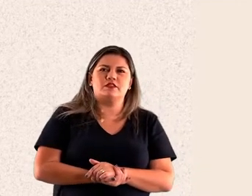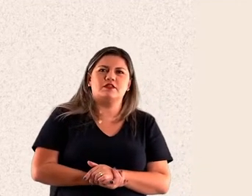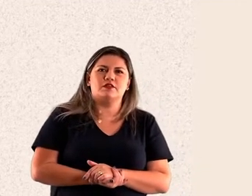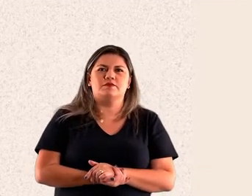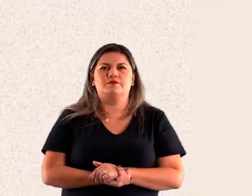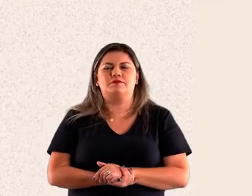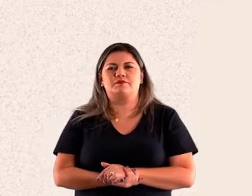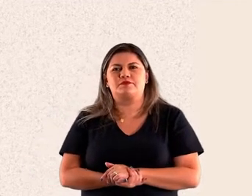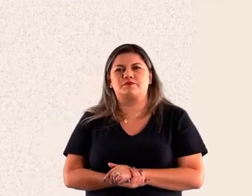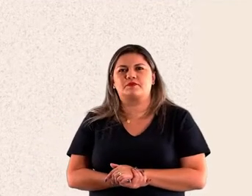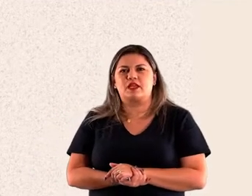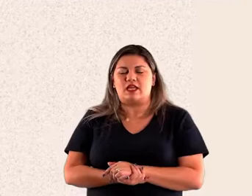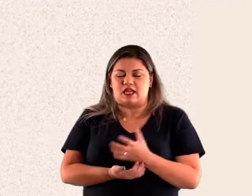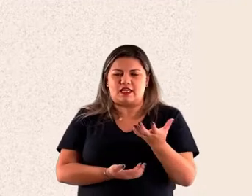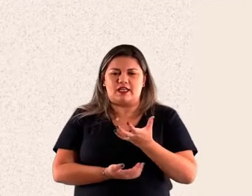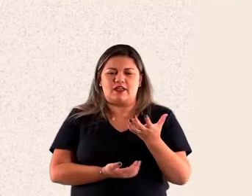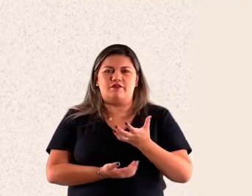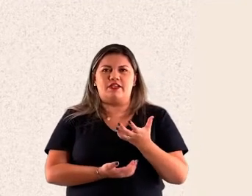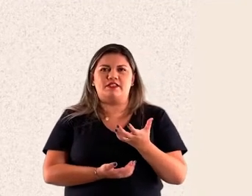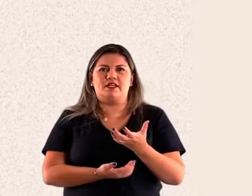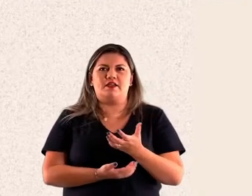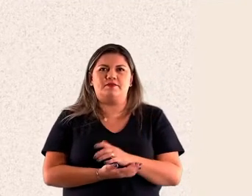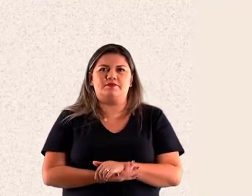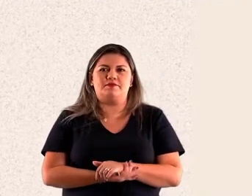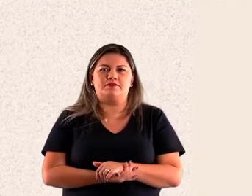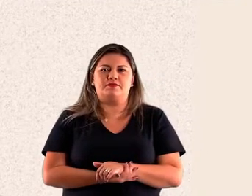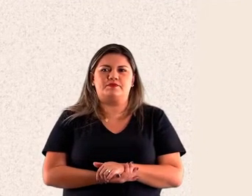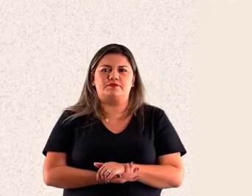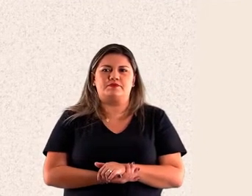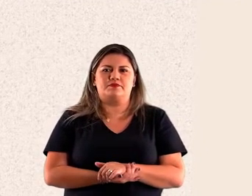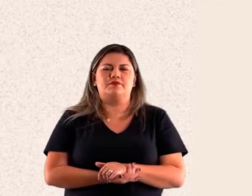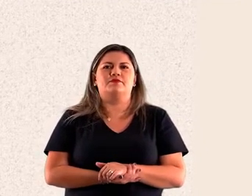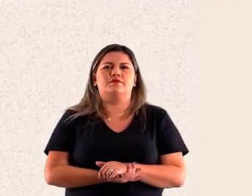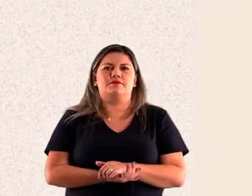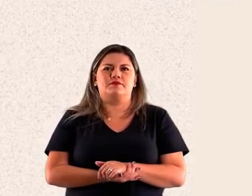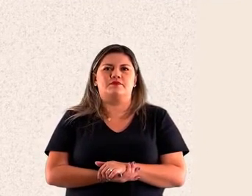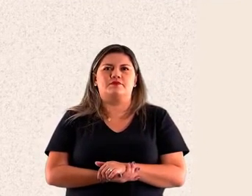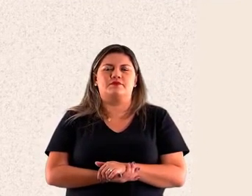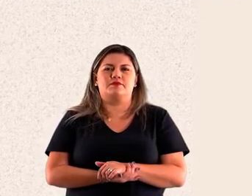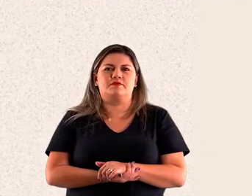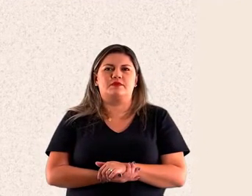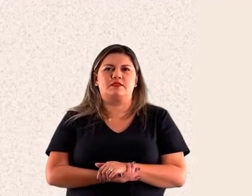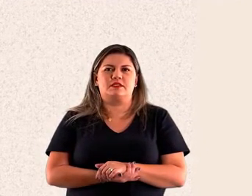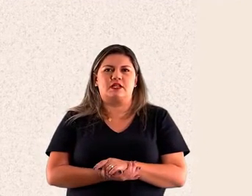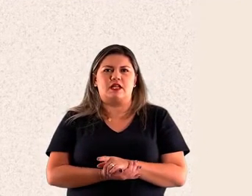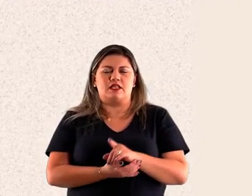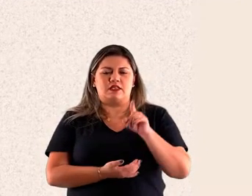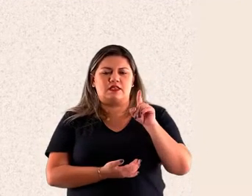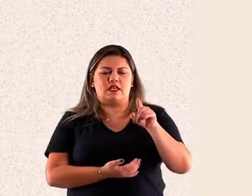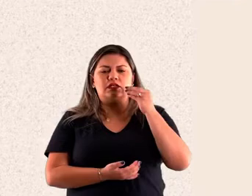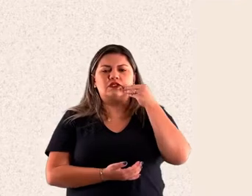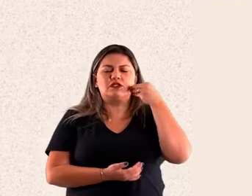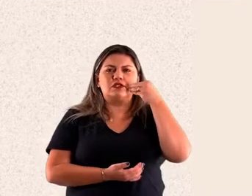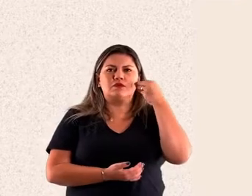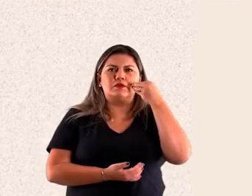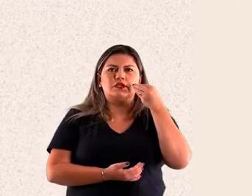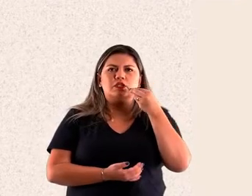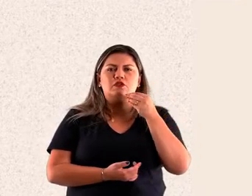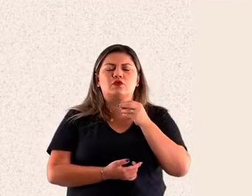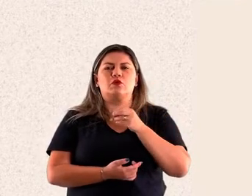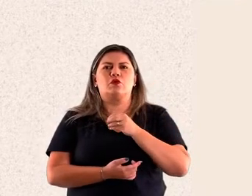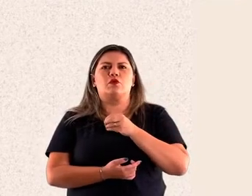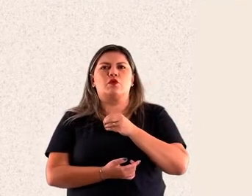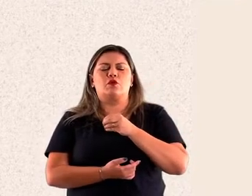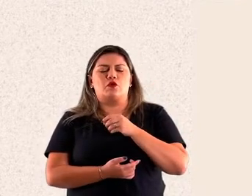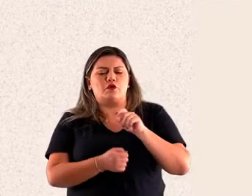o máximo que eu posso aqui mas o Twist aí nesse nesse experimento foi quando